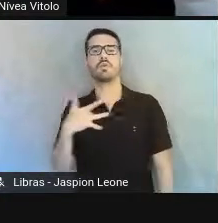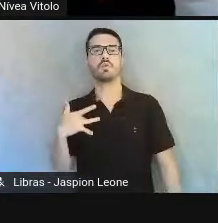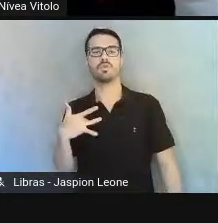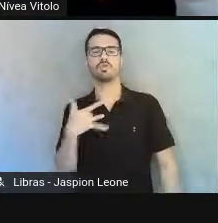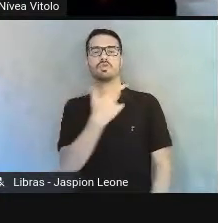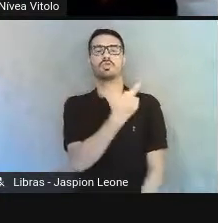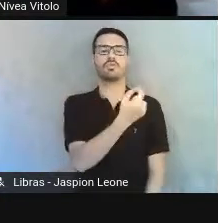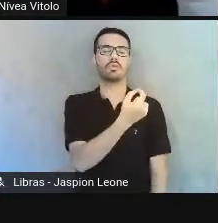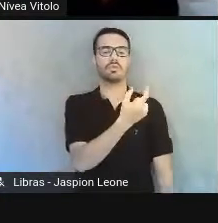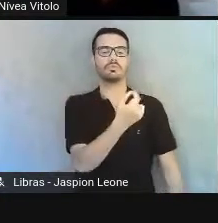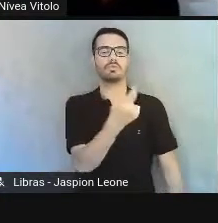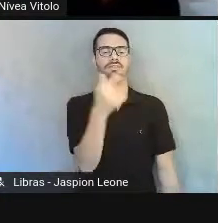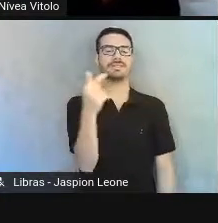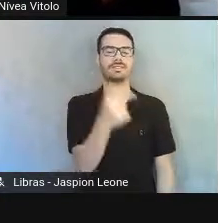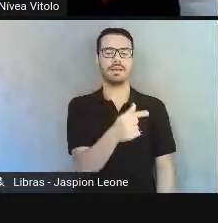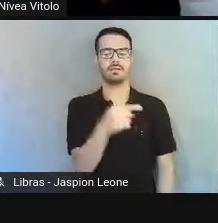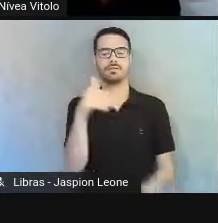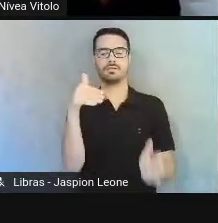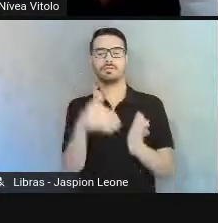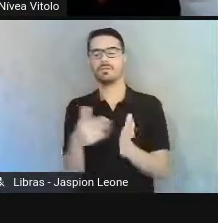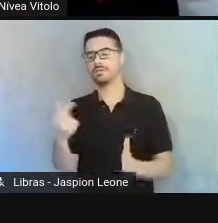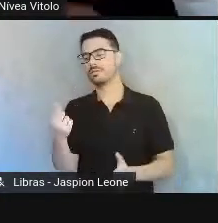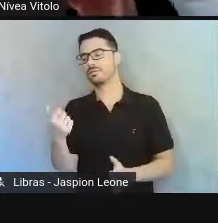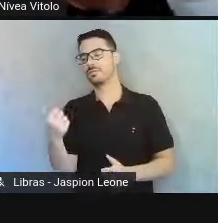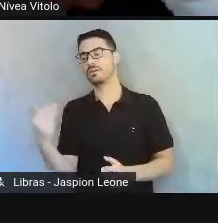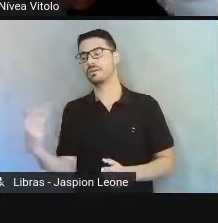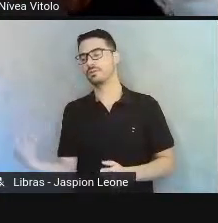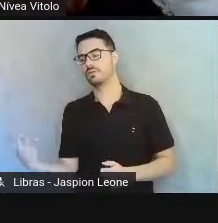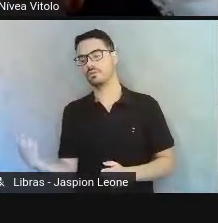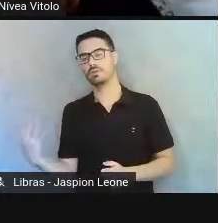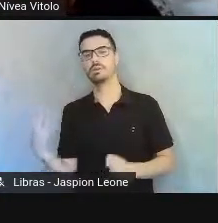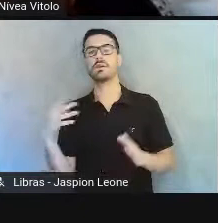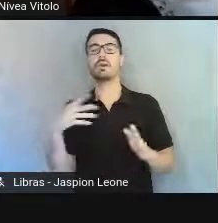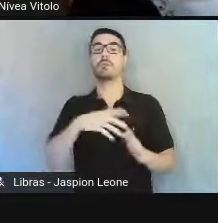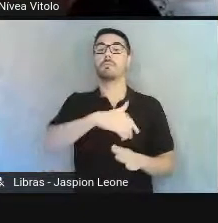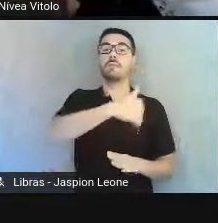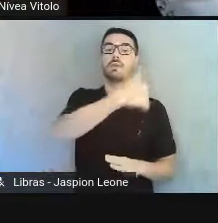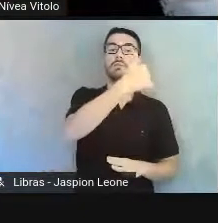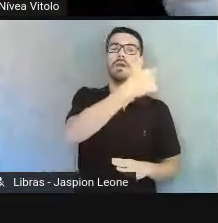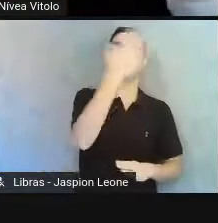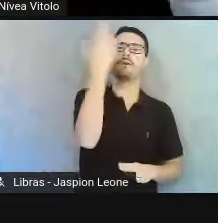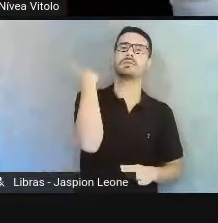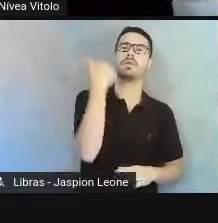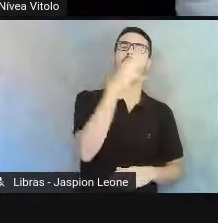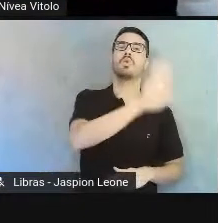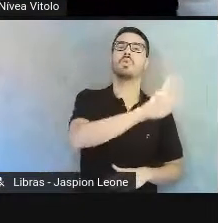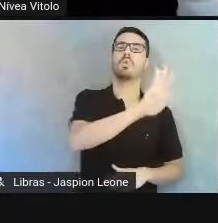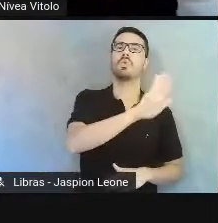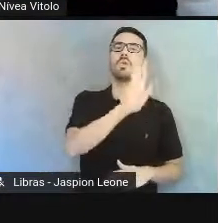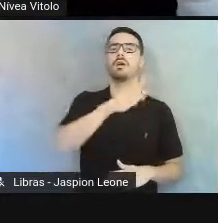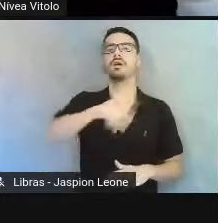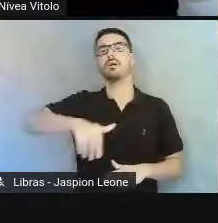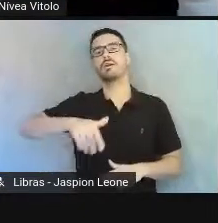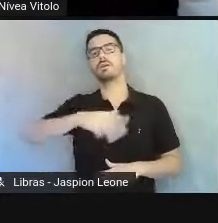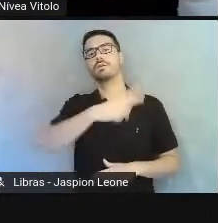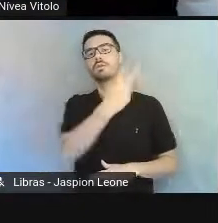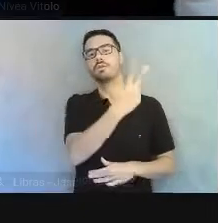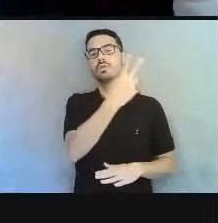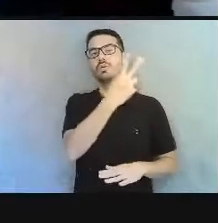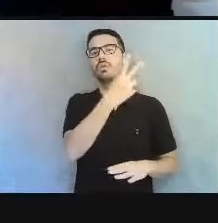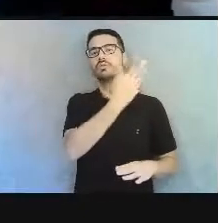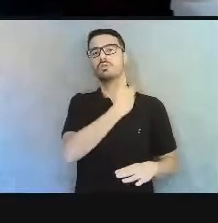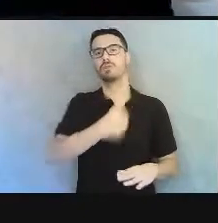contemplei aí o segundo mandato do governo Lula e o primeiro mandato do governo Dilma. Eu escolhi esse